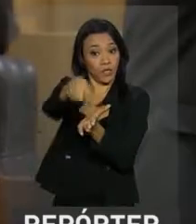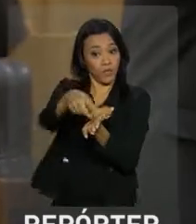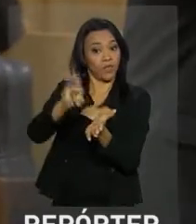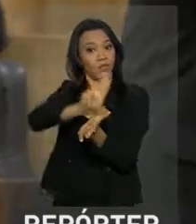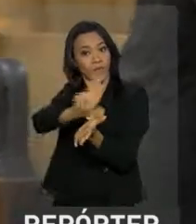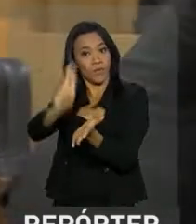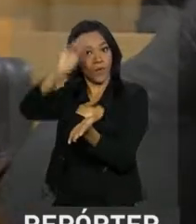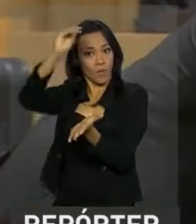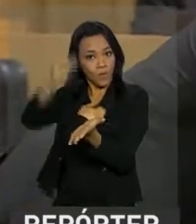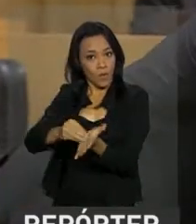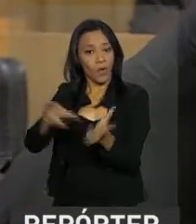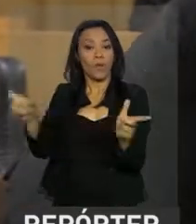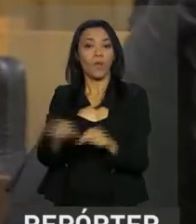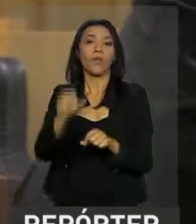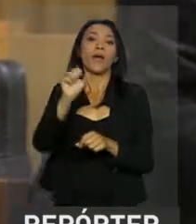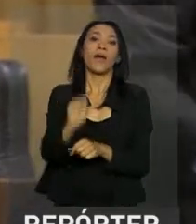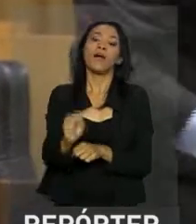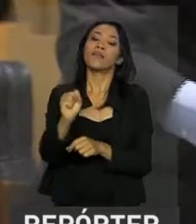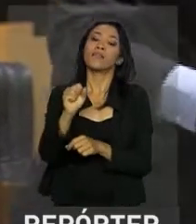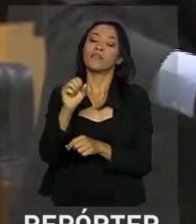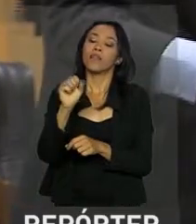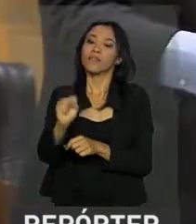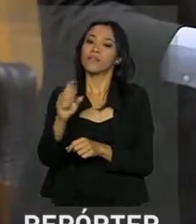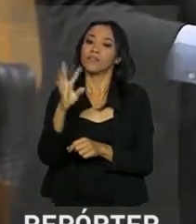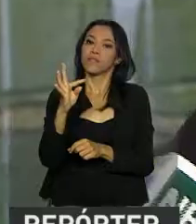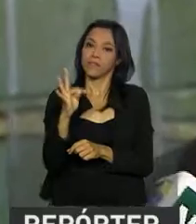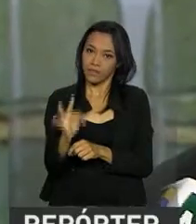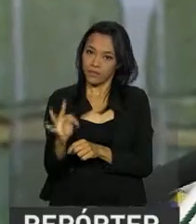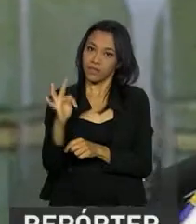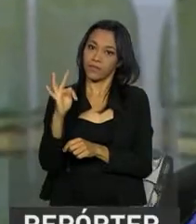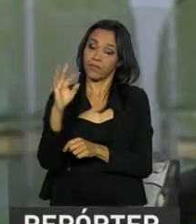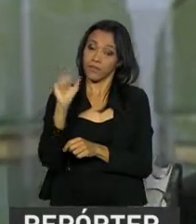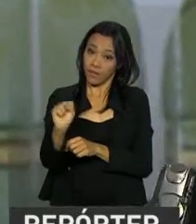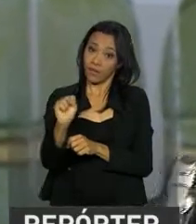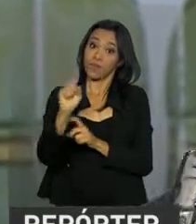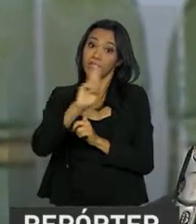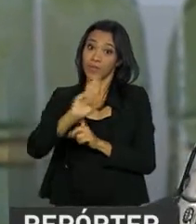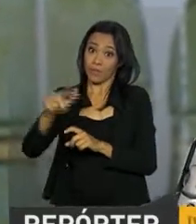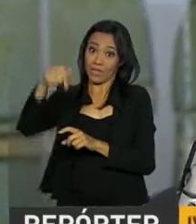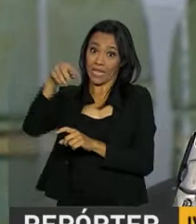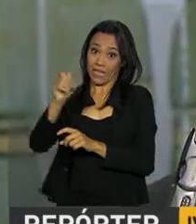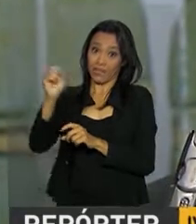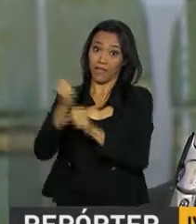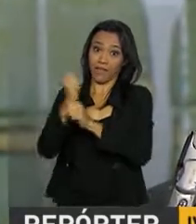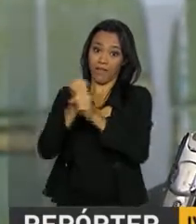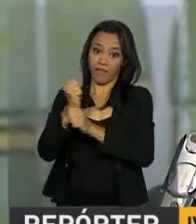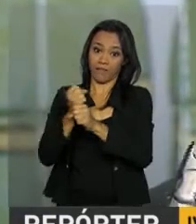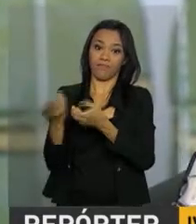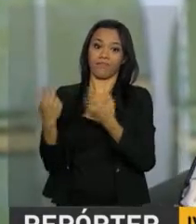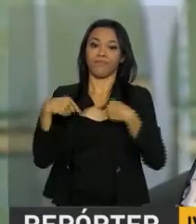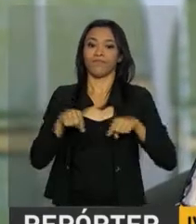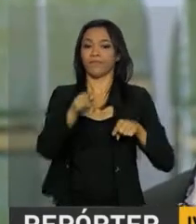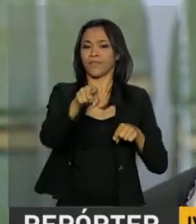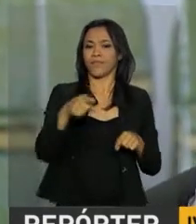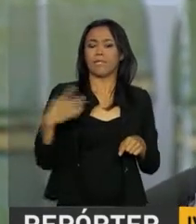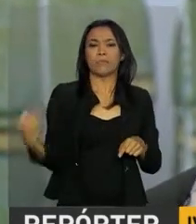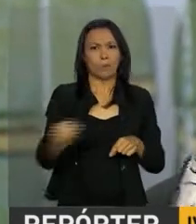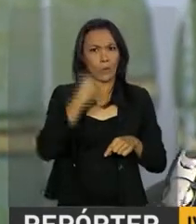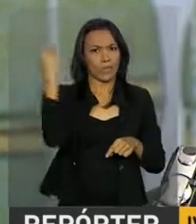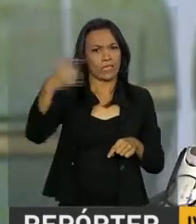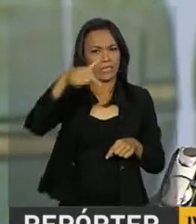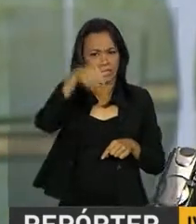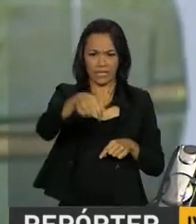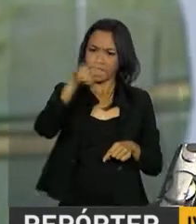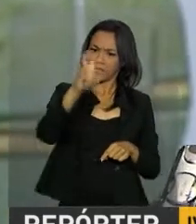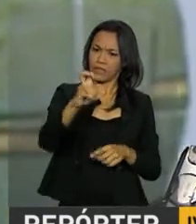do Trabalho, 70 anos de Justiça Social. É muito importante nós, ao passarmos 75 anos